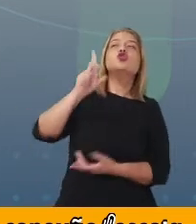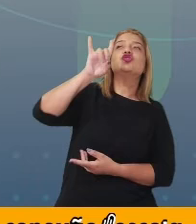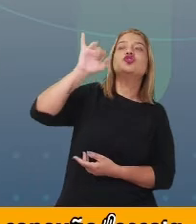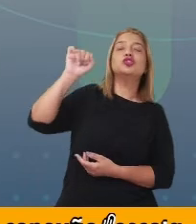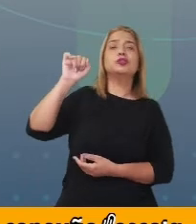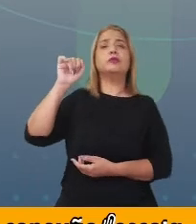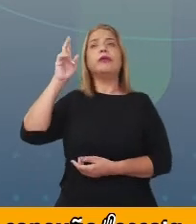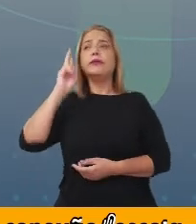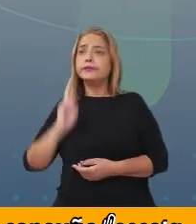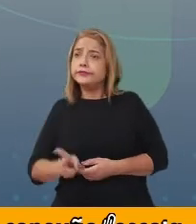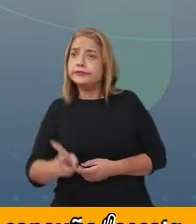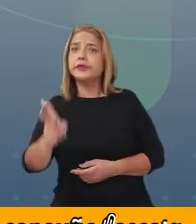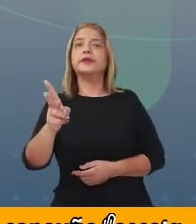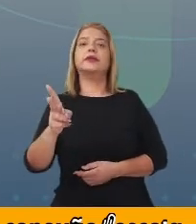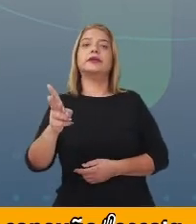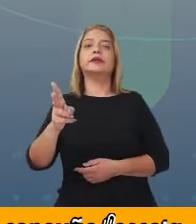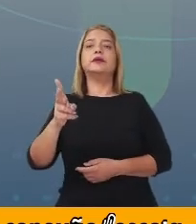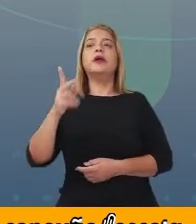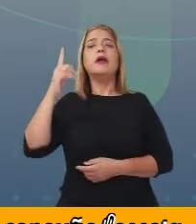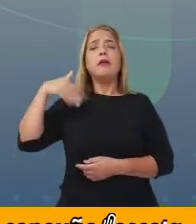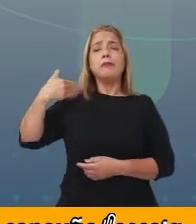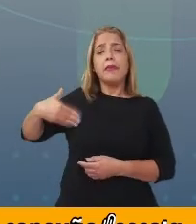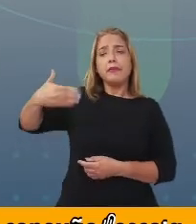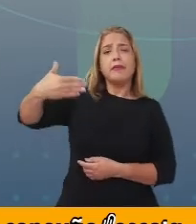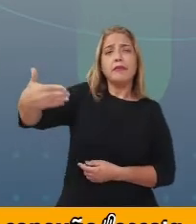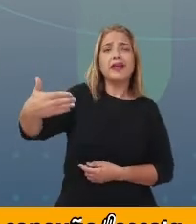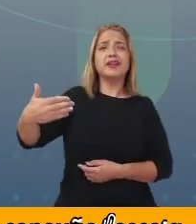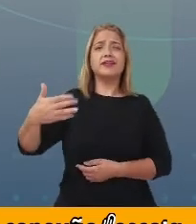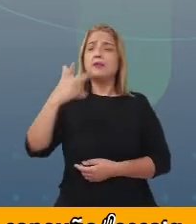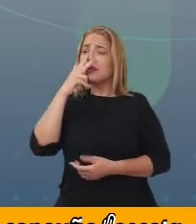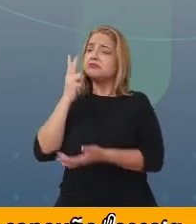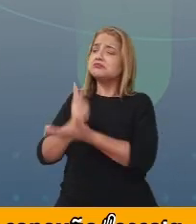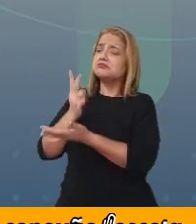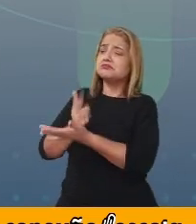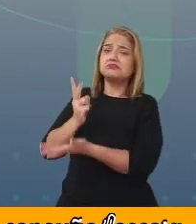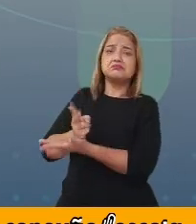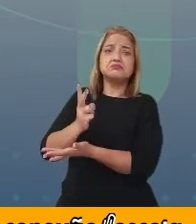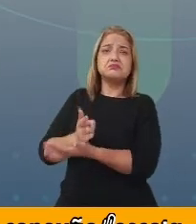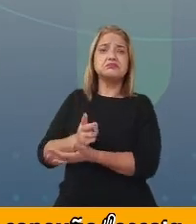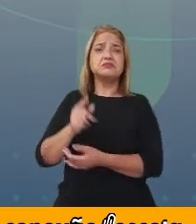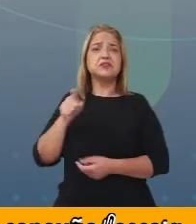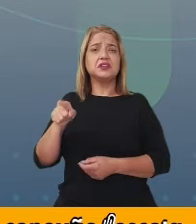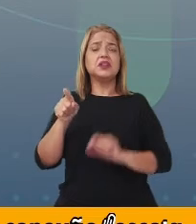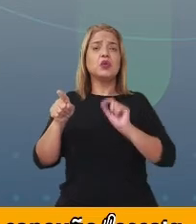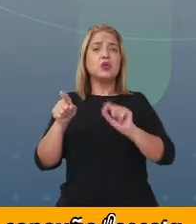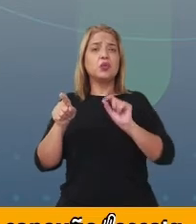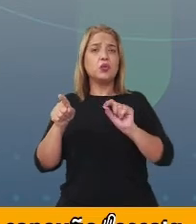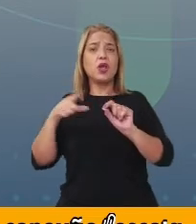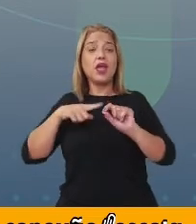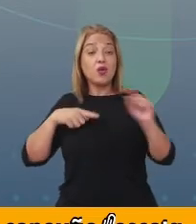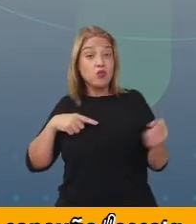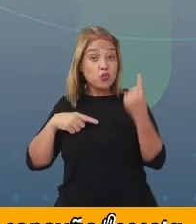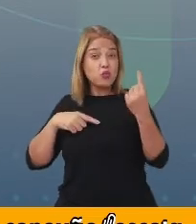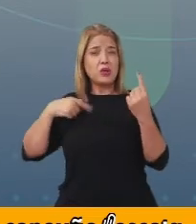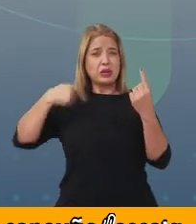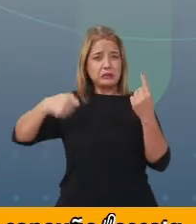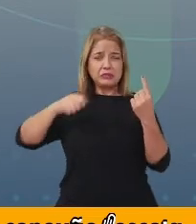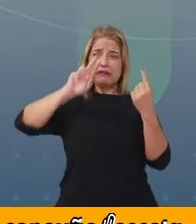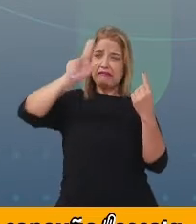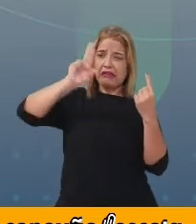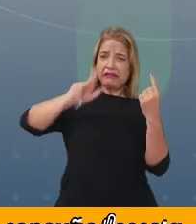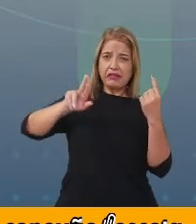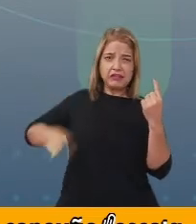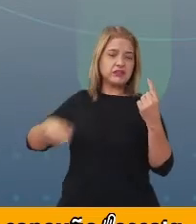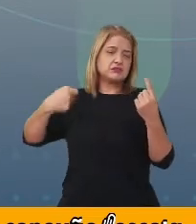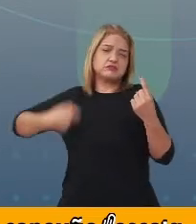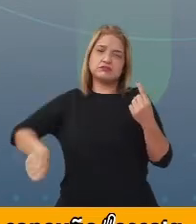a cada vez que passa. Olha só, para que dizer tanta coisa diferente para falar uma só? Tem que tomar cuidado